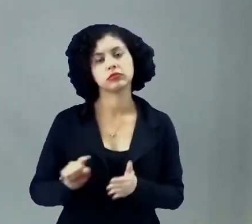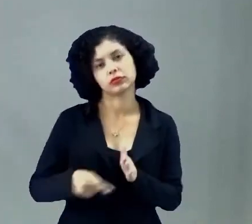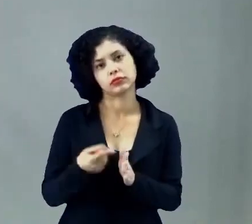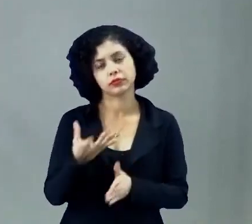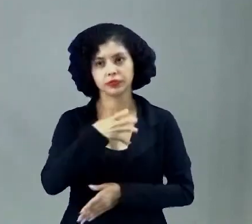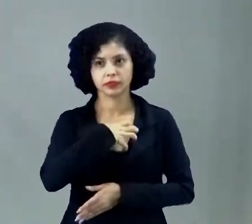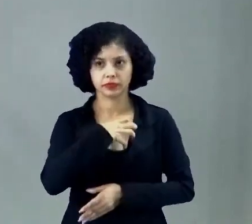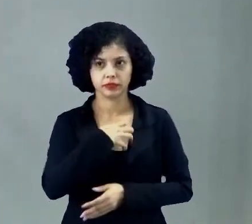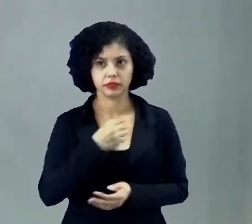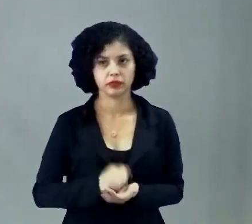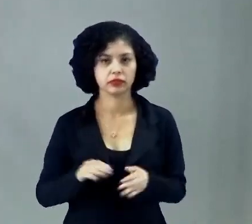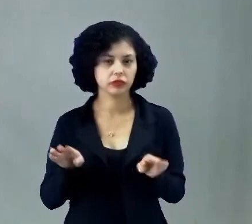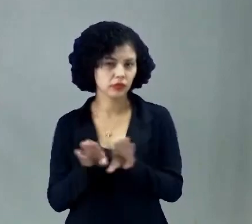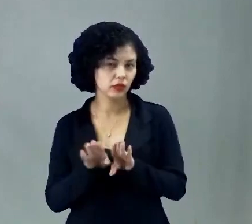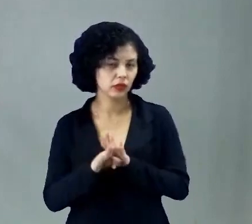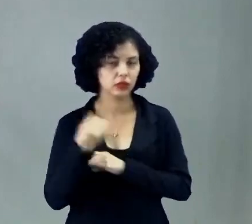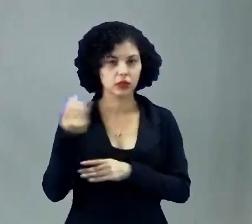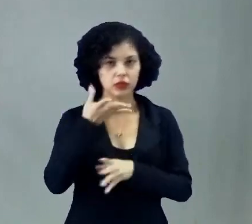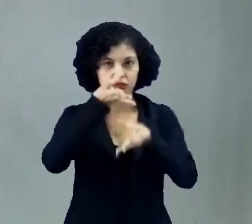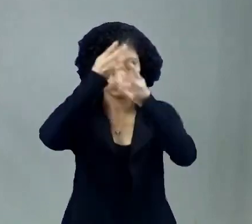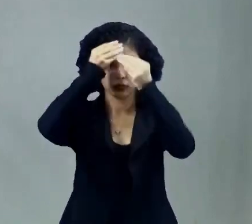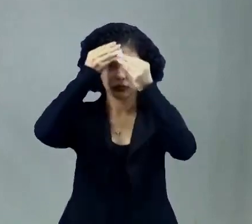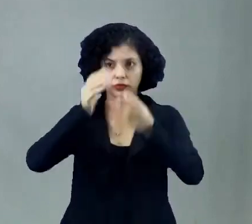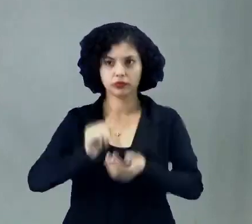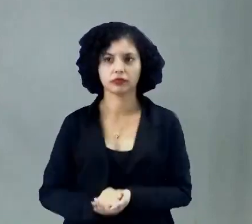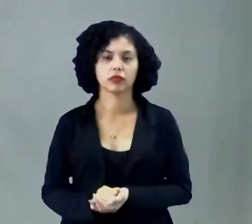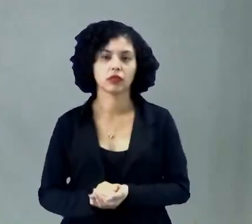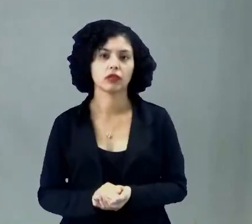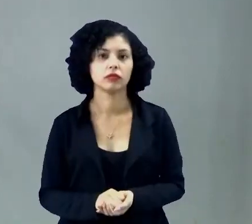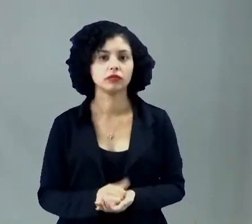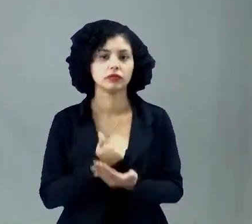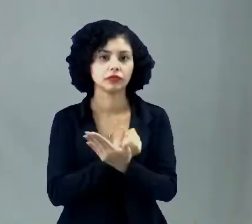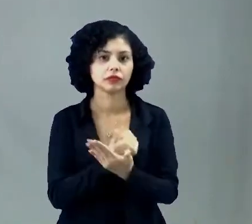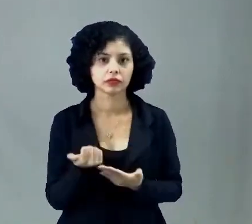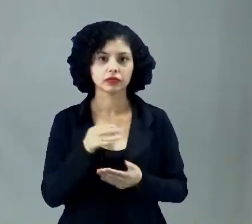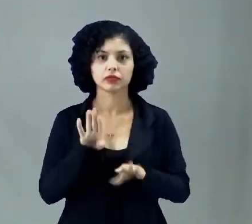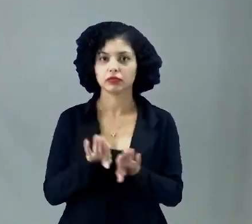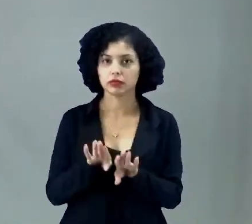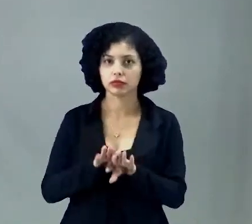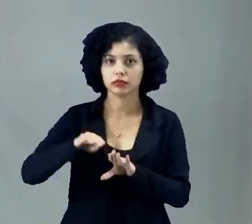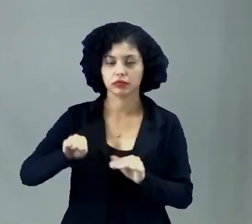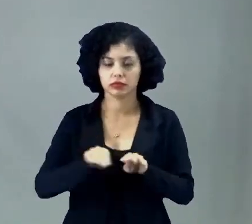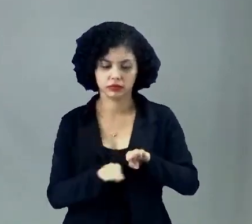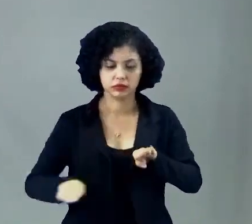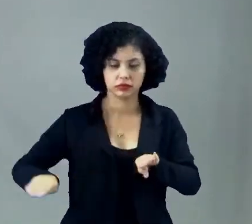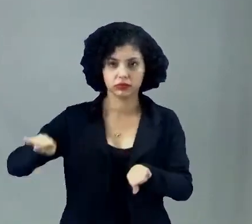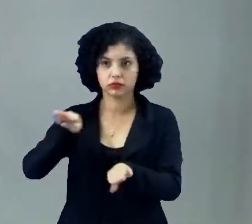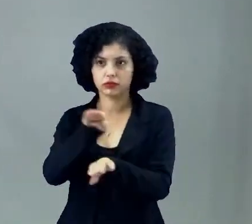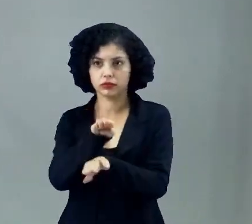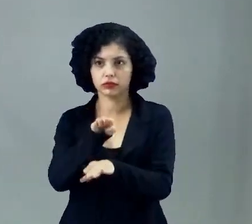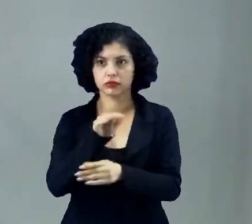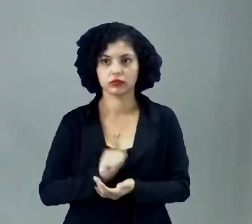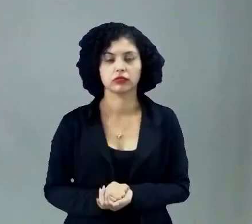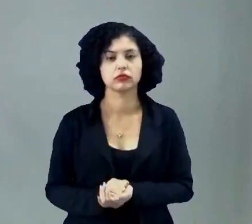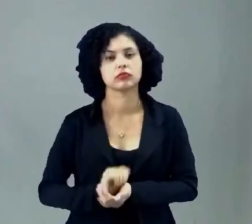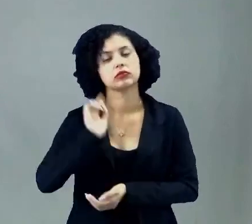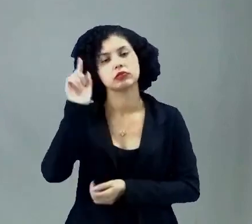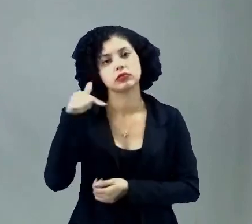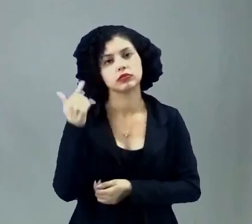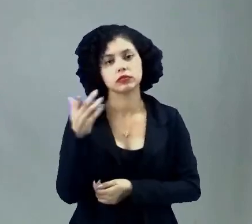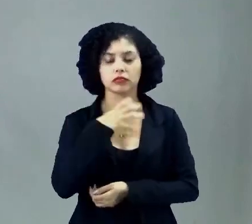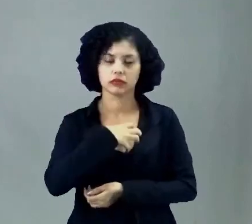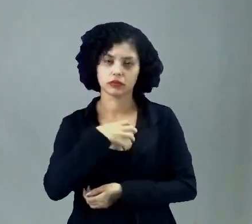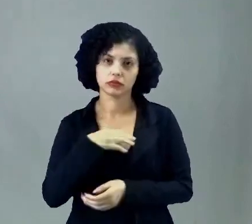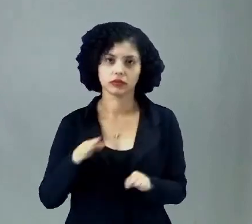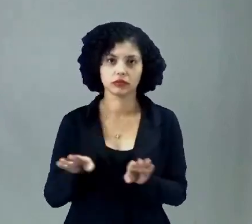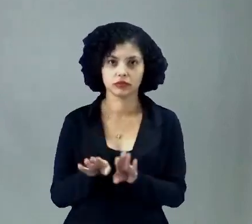primeiro momento, também é importante frisar isso, a ascensão das monarquias absolutistas para em outro